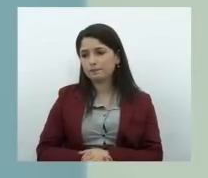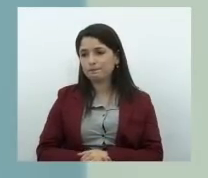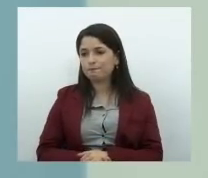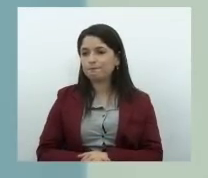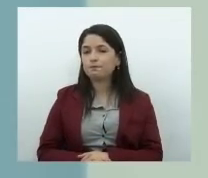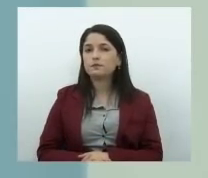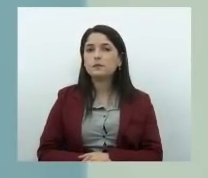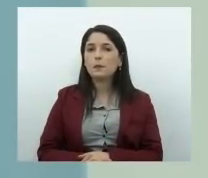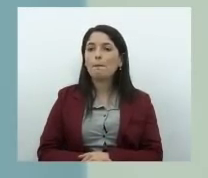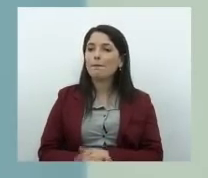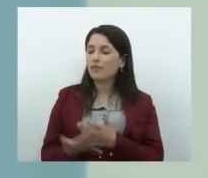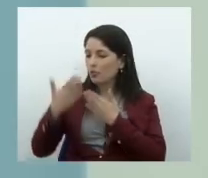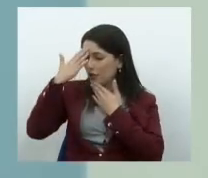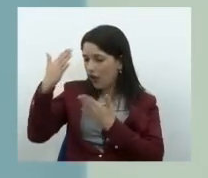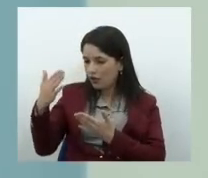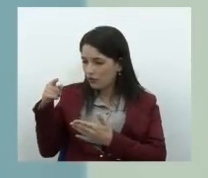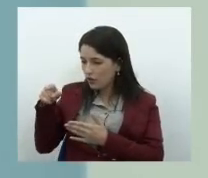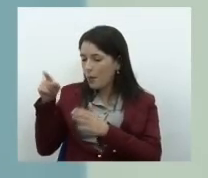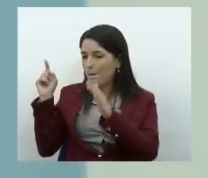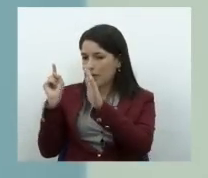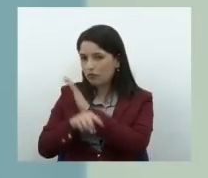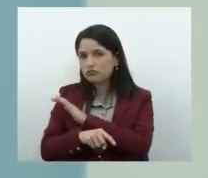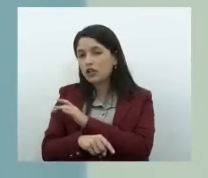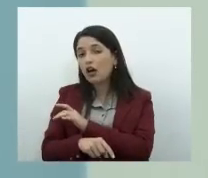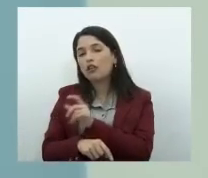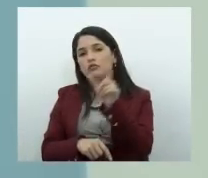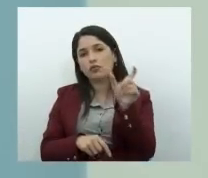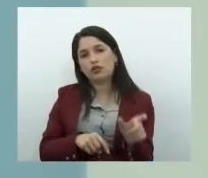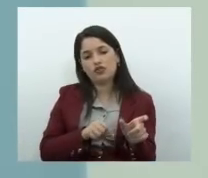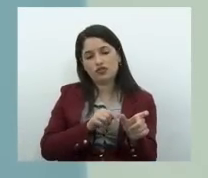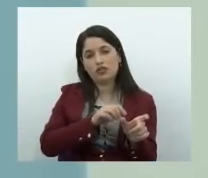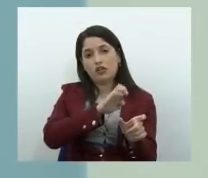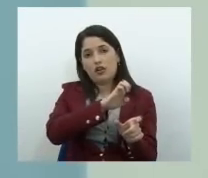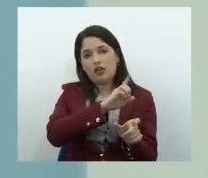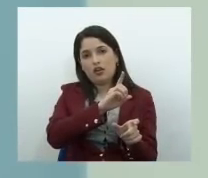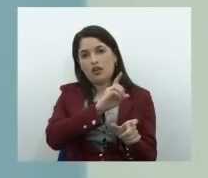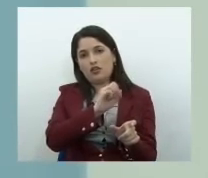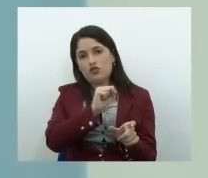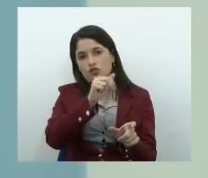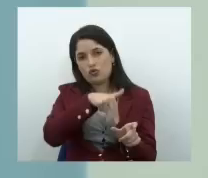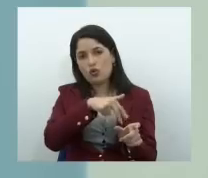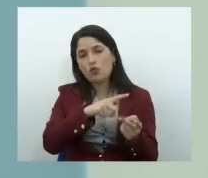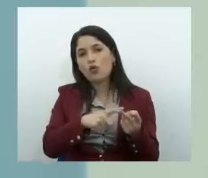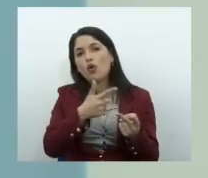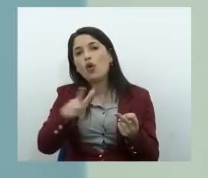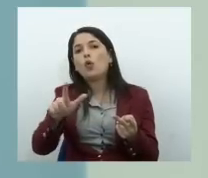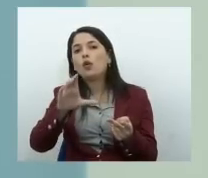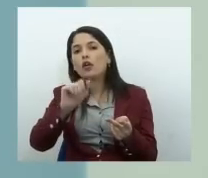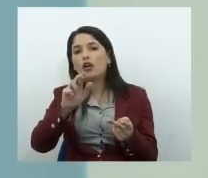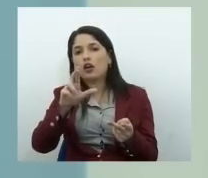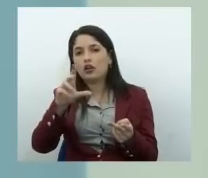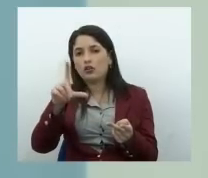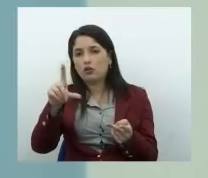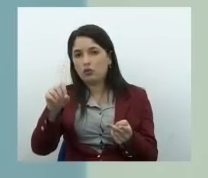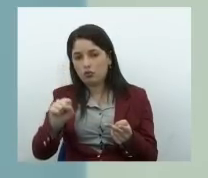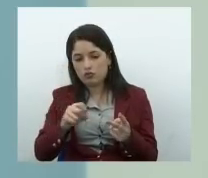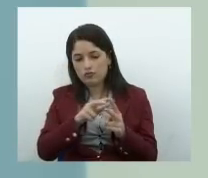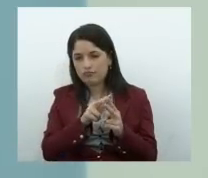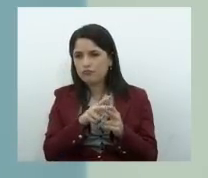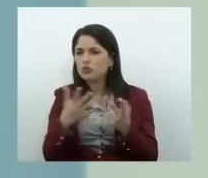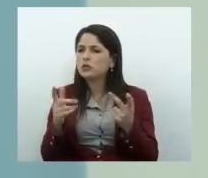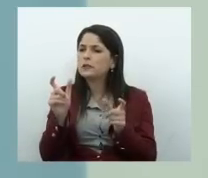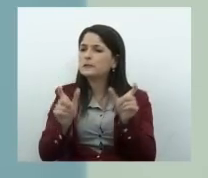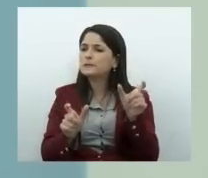próximo, então, a fazer a questão. O senhor pode dirigir a questão ao candidato Edson Albertão ou ao candidato Carlos Roberto, a quem o senhor vai dirigir a sua